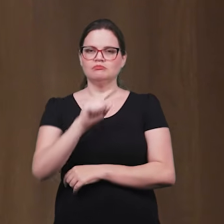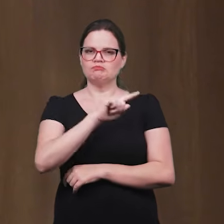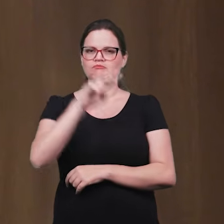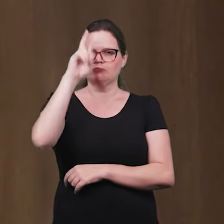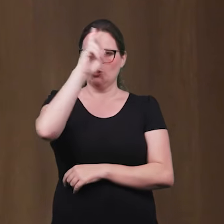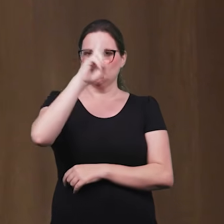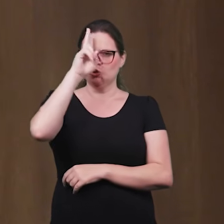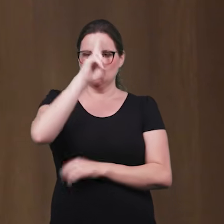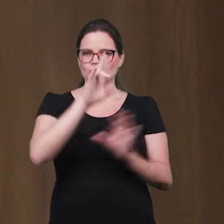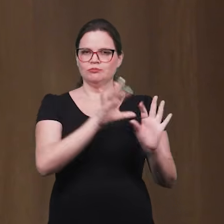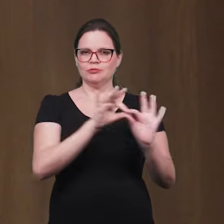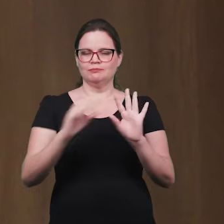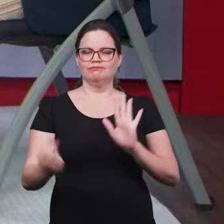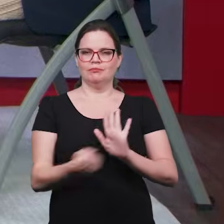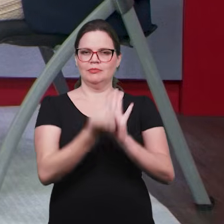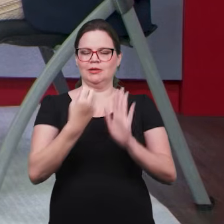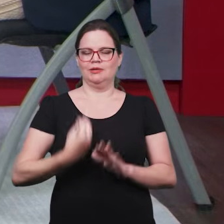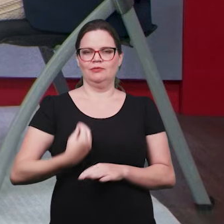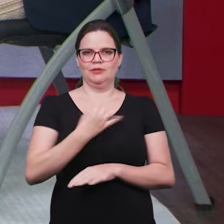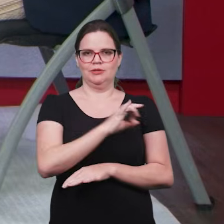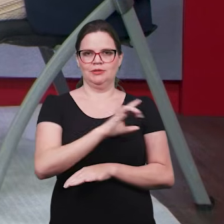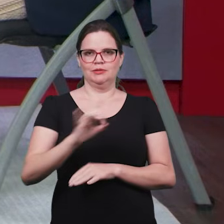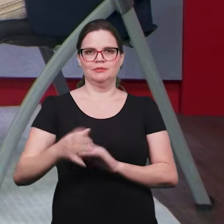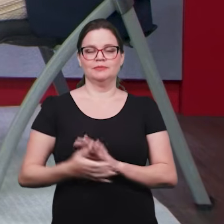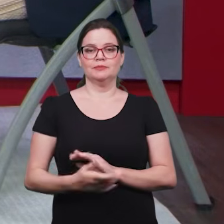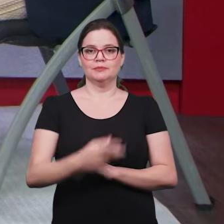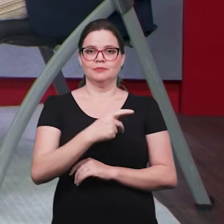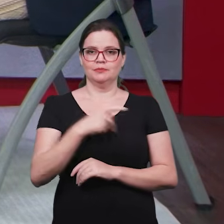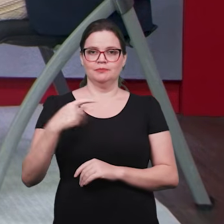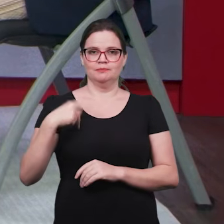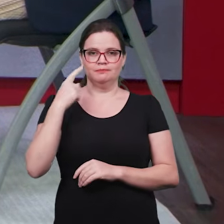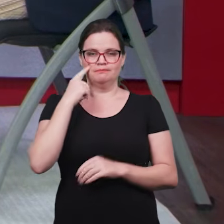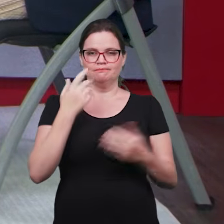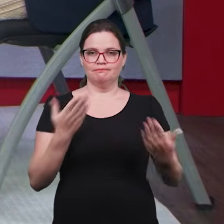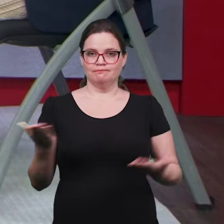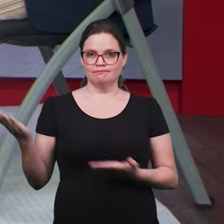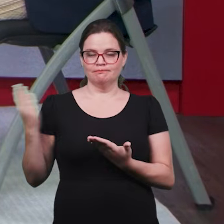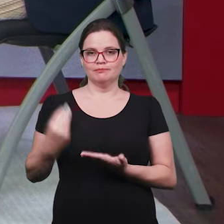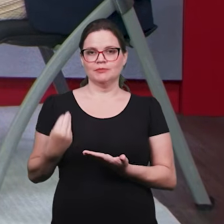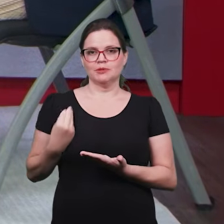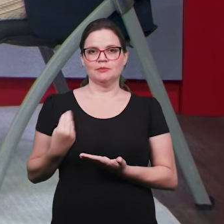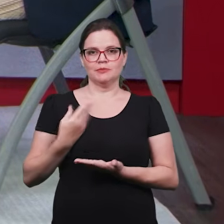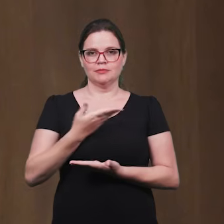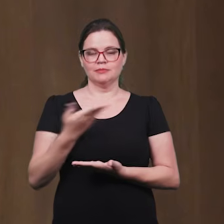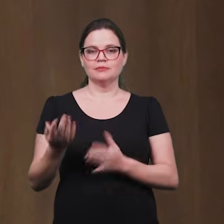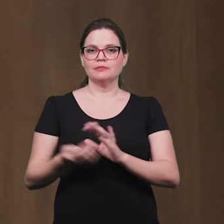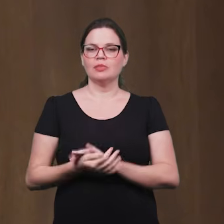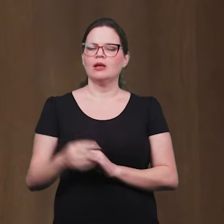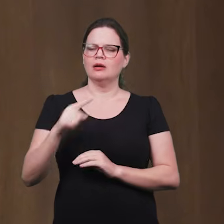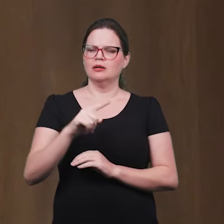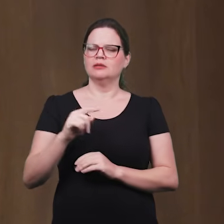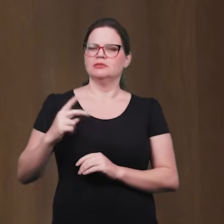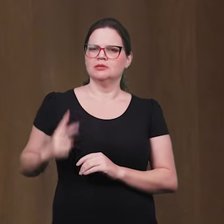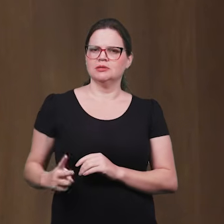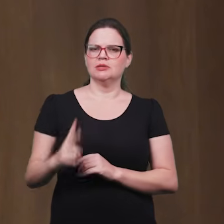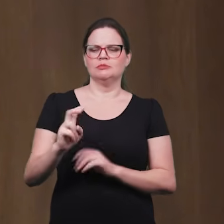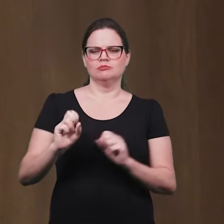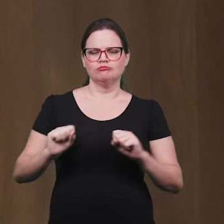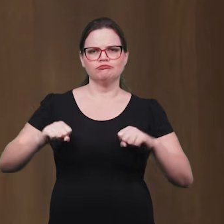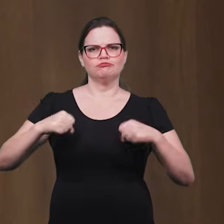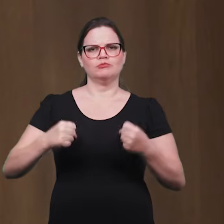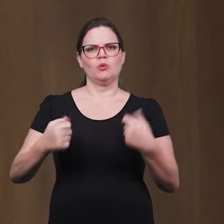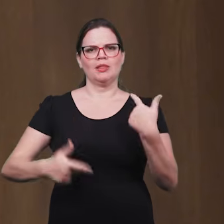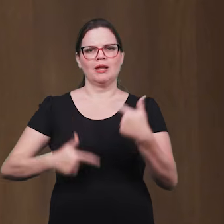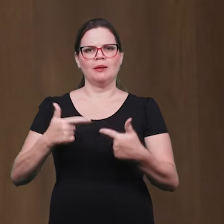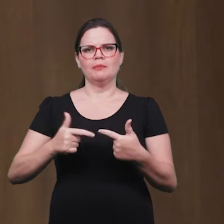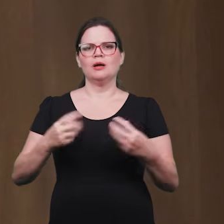contexto espiritual marcante. Recebemos aqui o pastor Eligius Girdenis, que tem dedicado